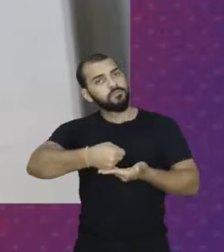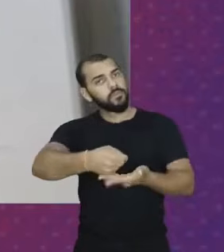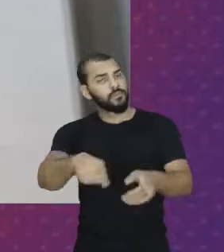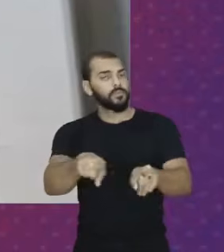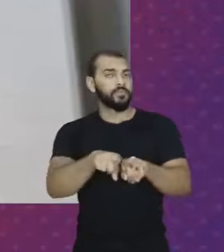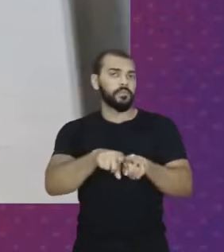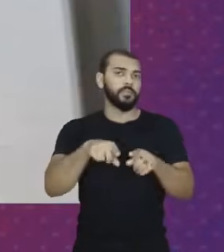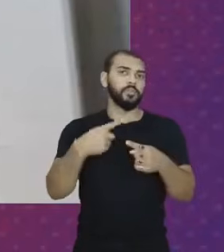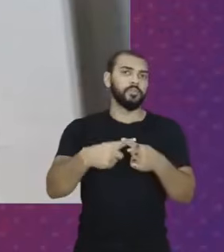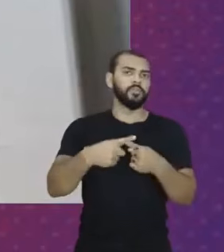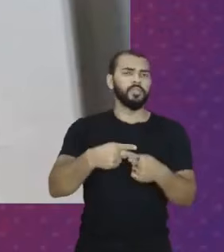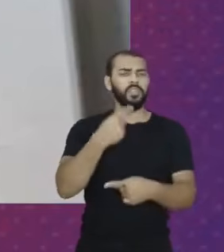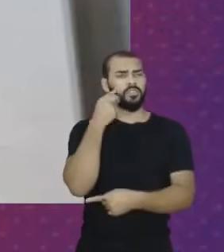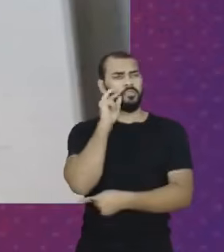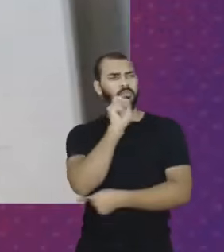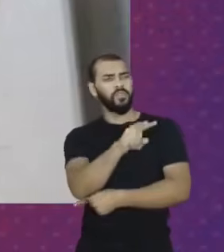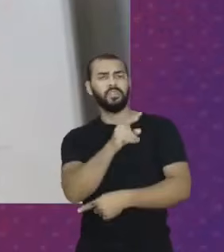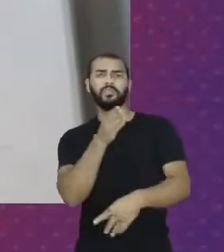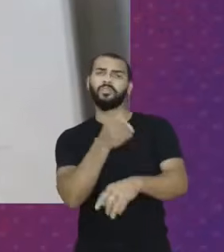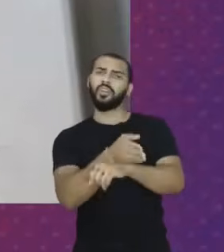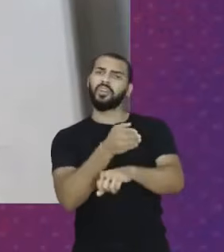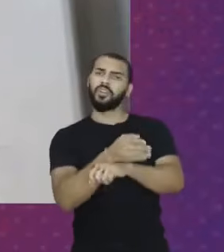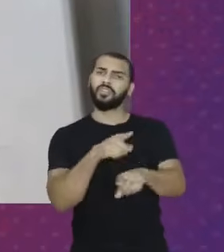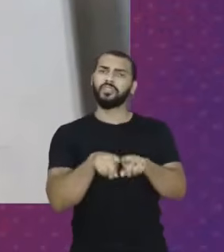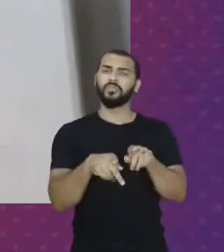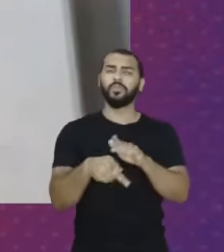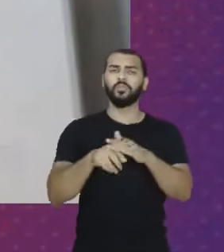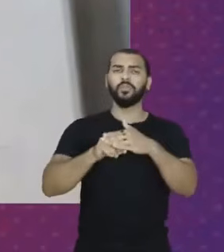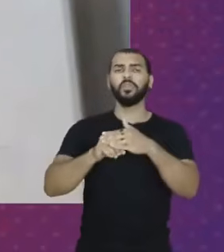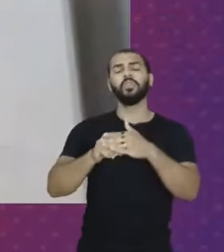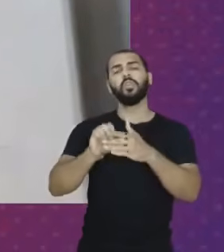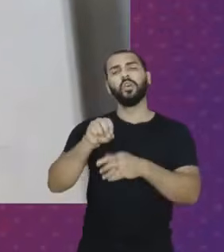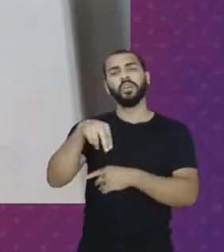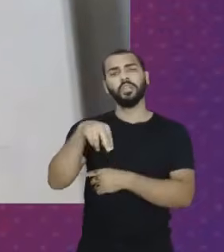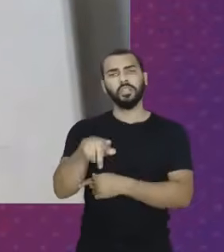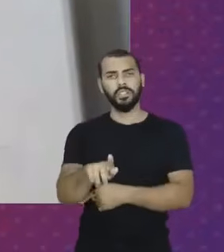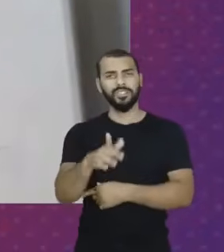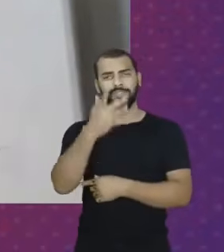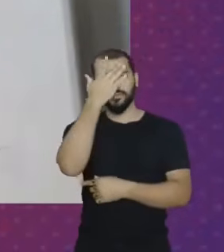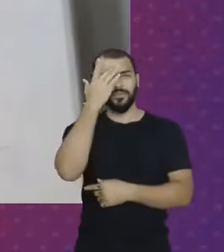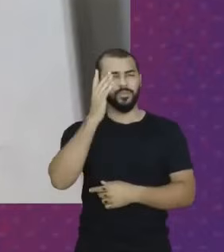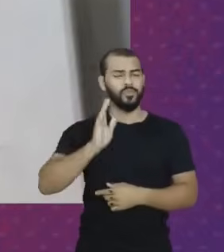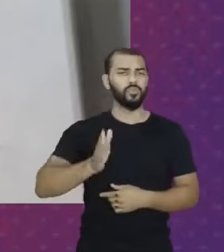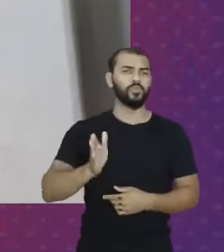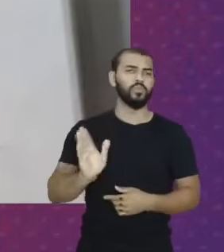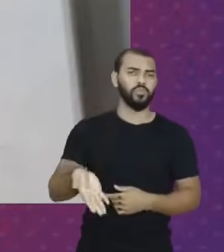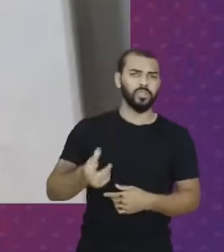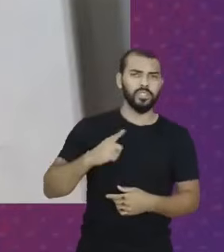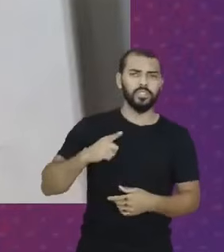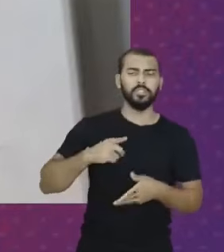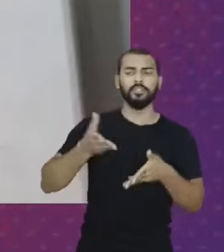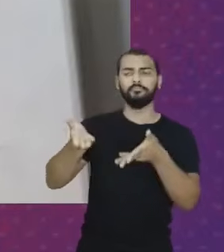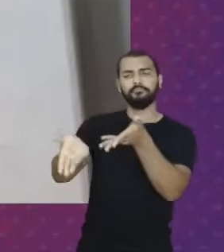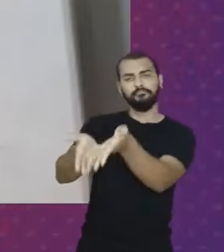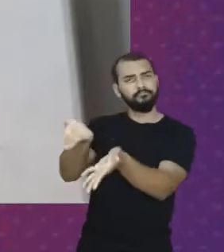nós vemos destinação de renda para uma ONG que tem uma pessoa já com ações